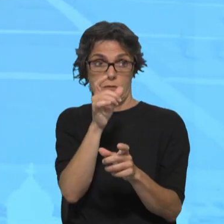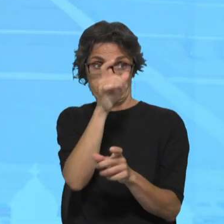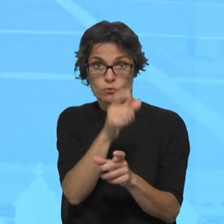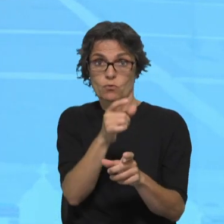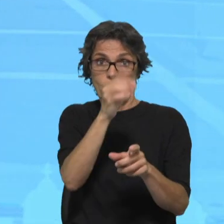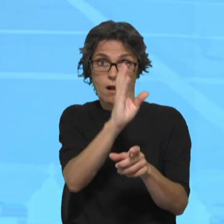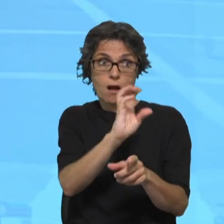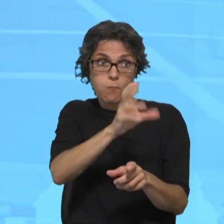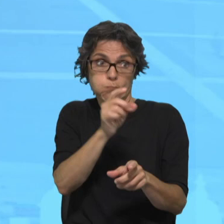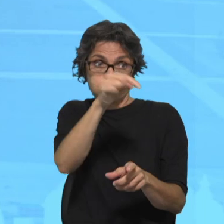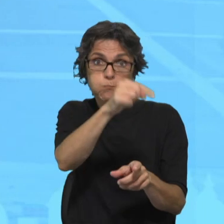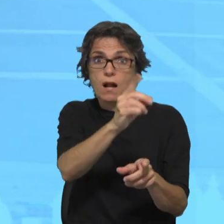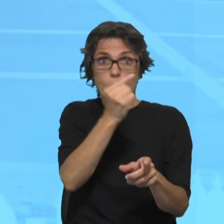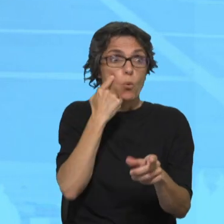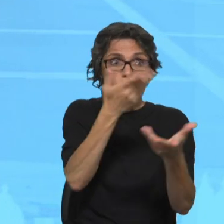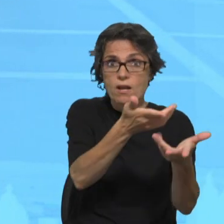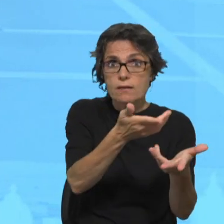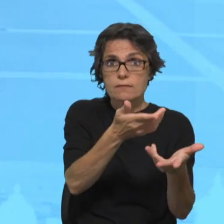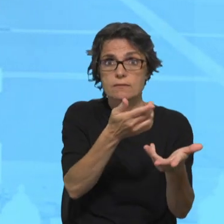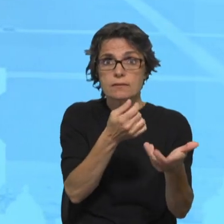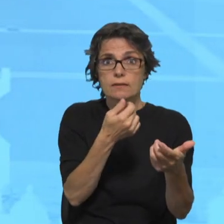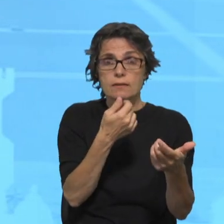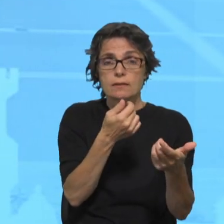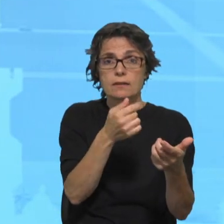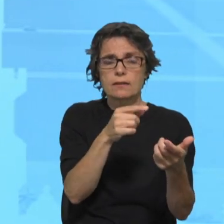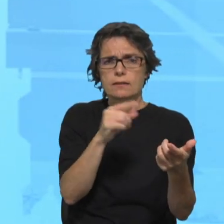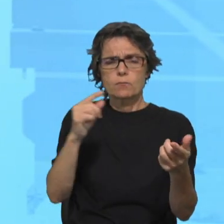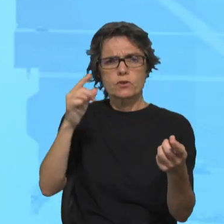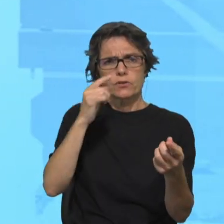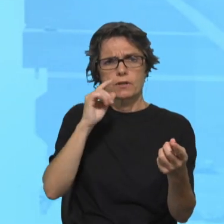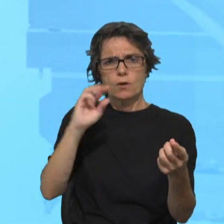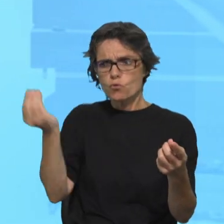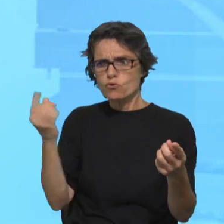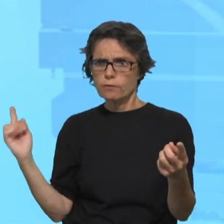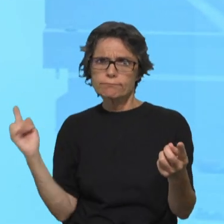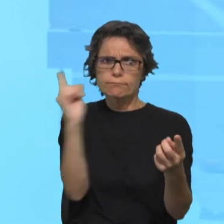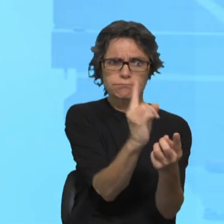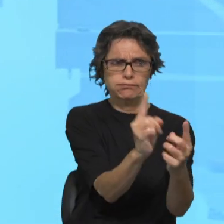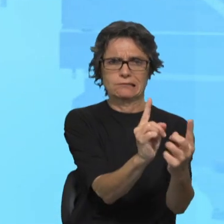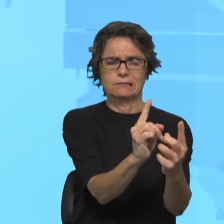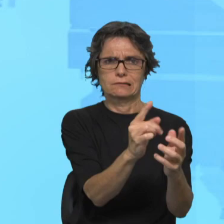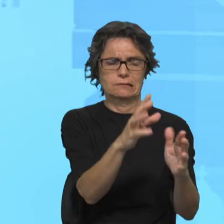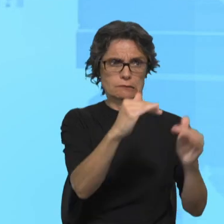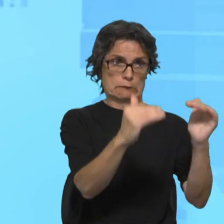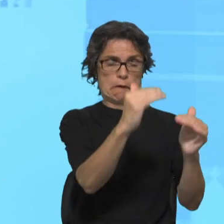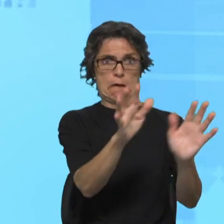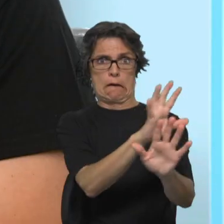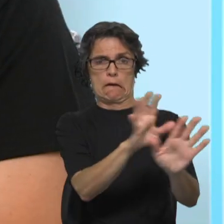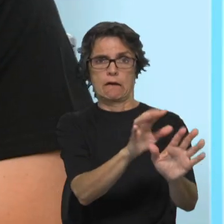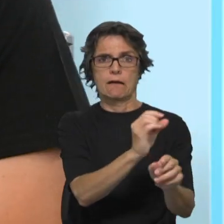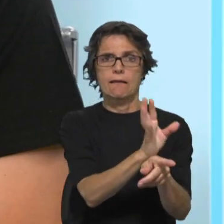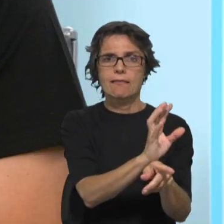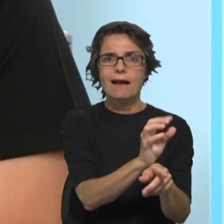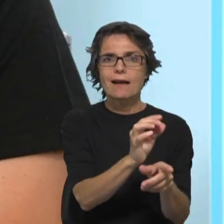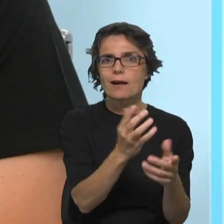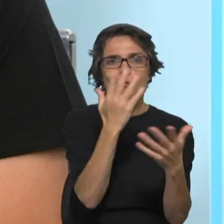já está adaptado aos seus ritmos, depois ter ali jovens a trabalhar consigo, não vem destabilizar um bocadinho a realidade missionária,